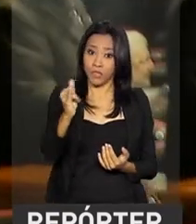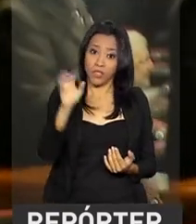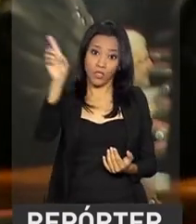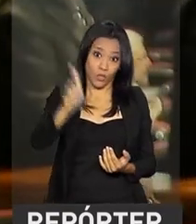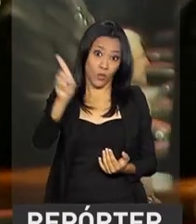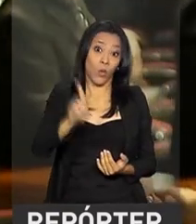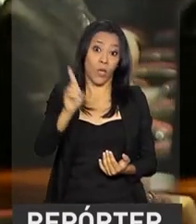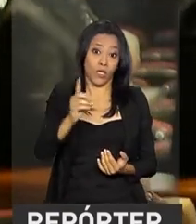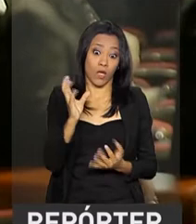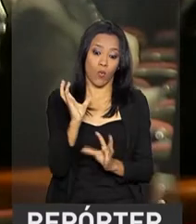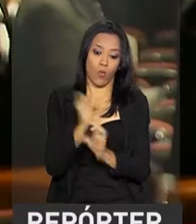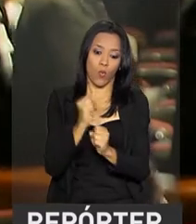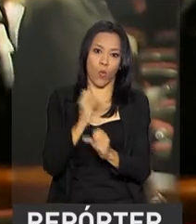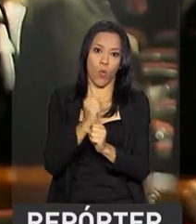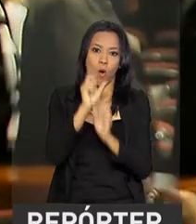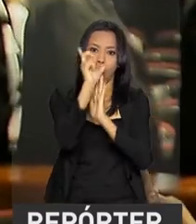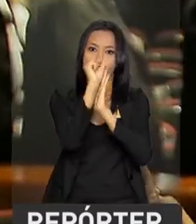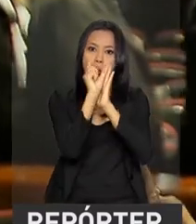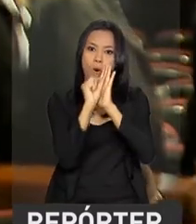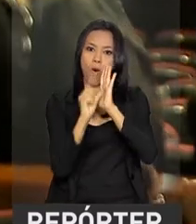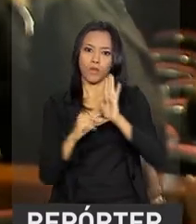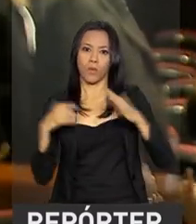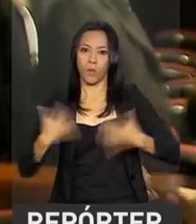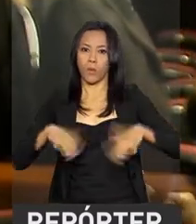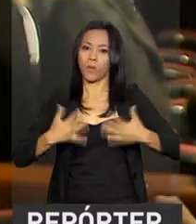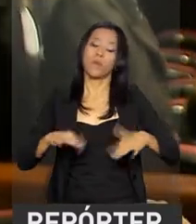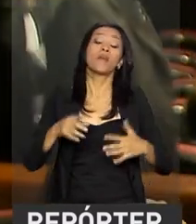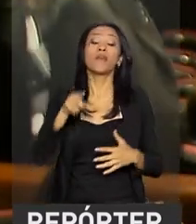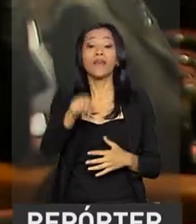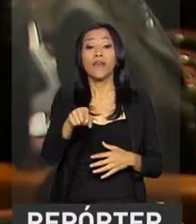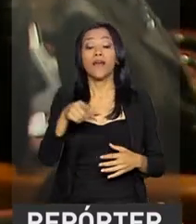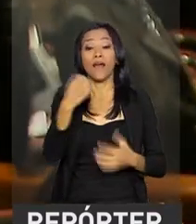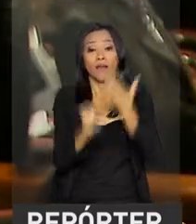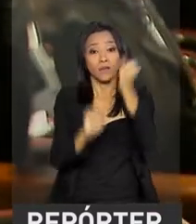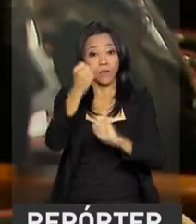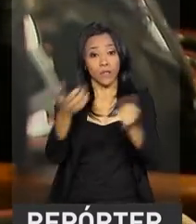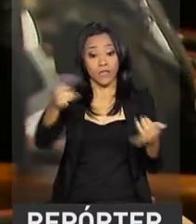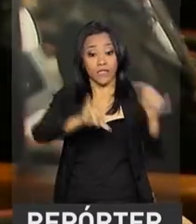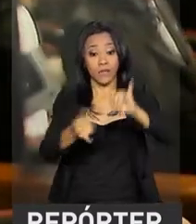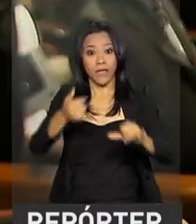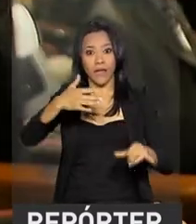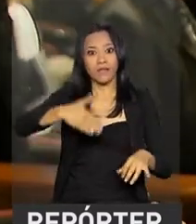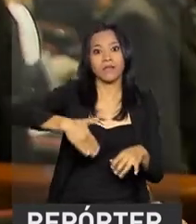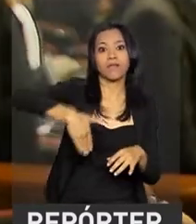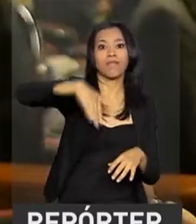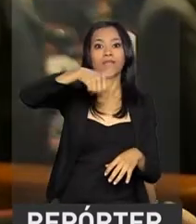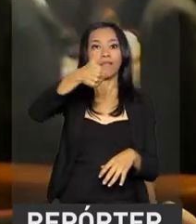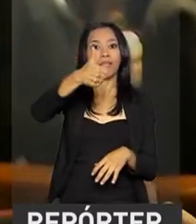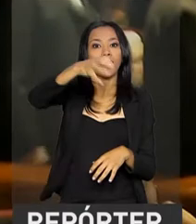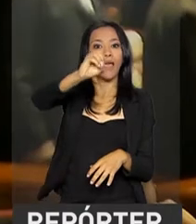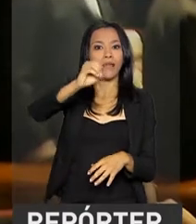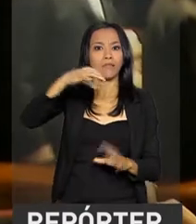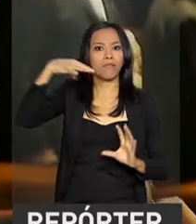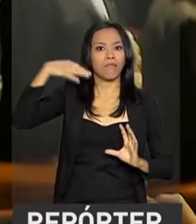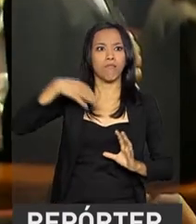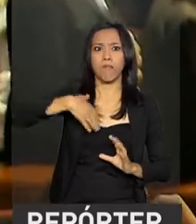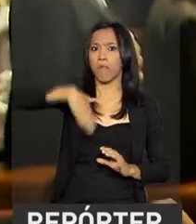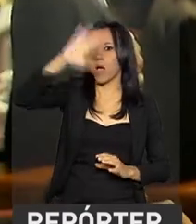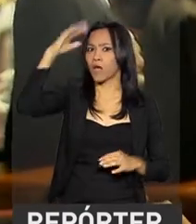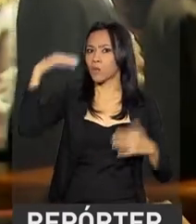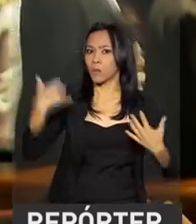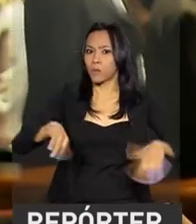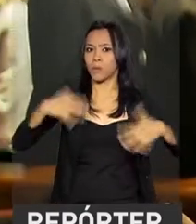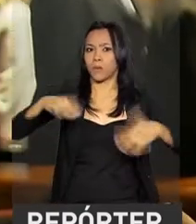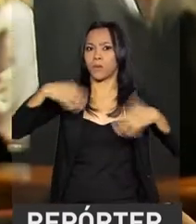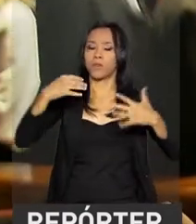dólares. Faturamento que coloca a indústria química brasileira entre as 10 maiores do mundo. Além do presidente Michel Temer, também vai